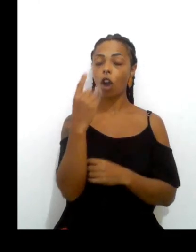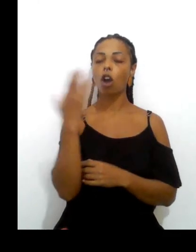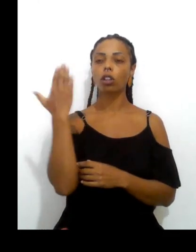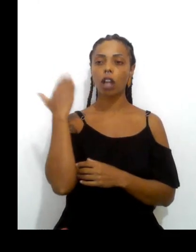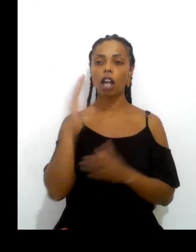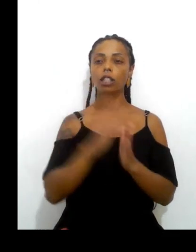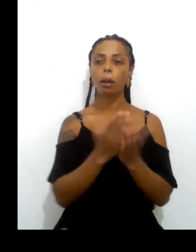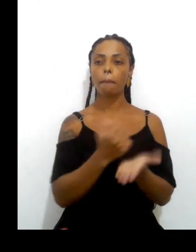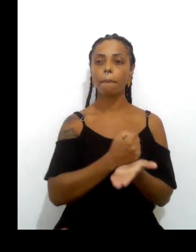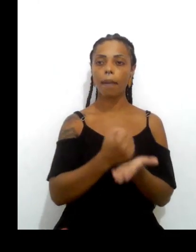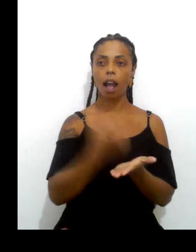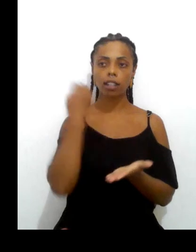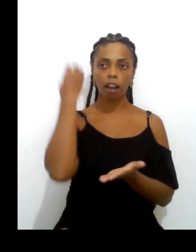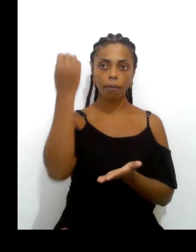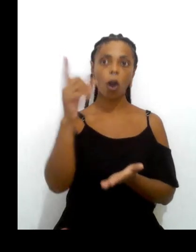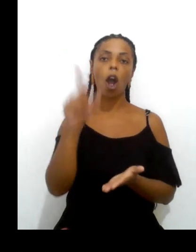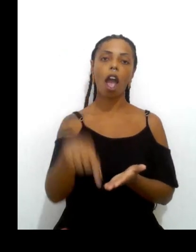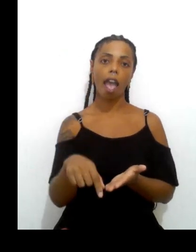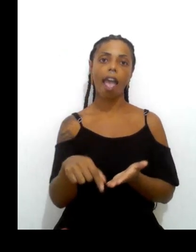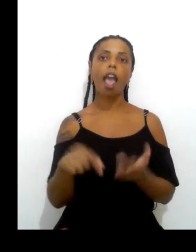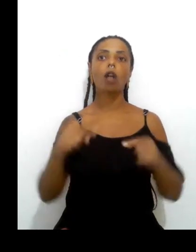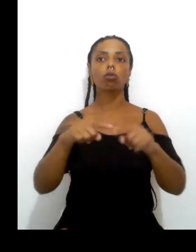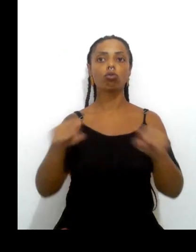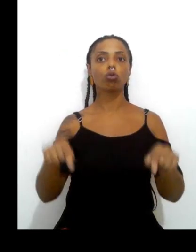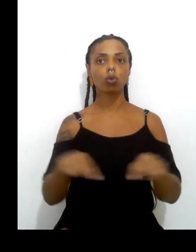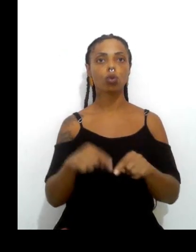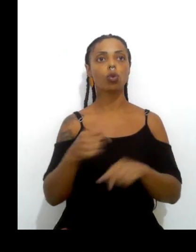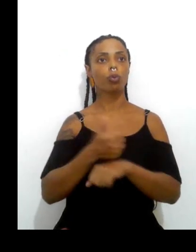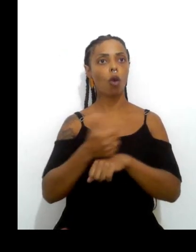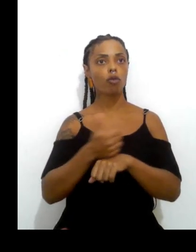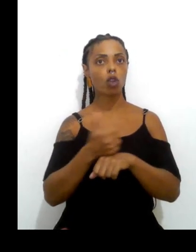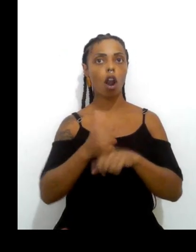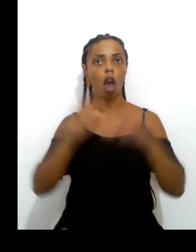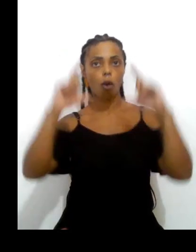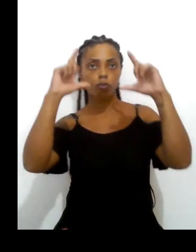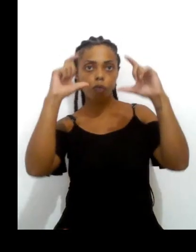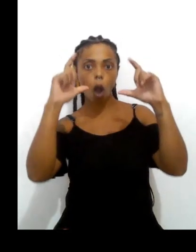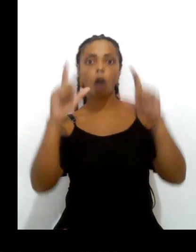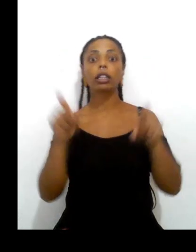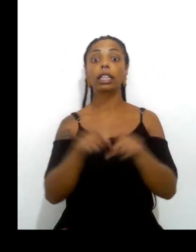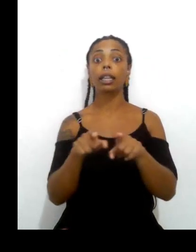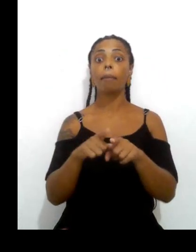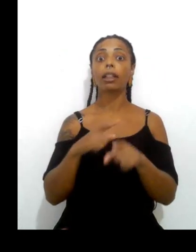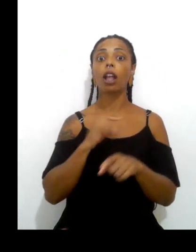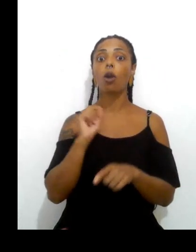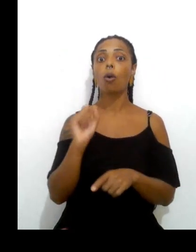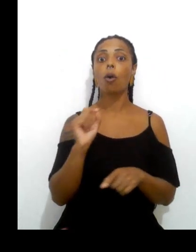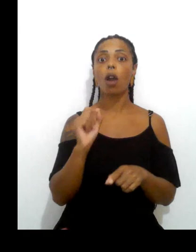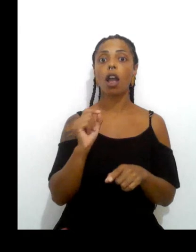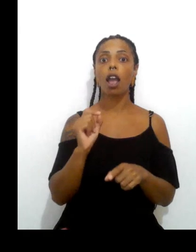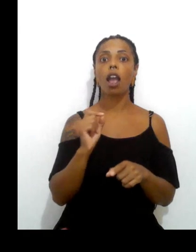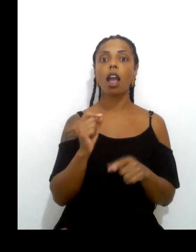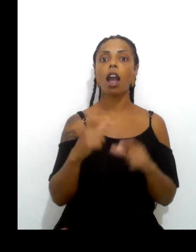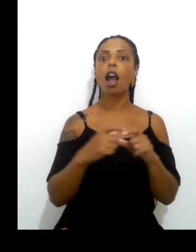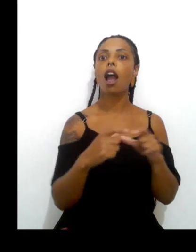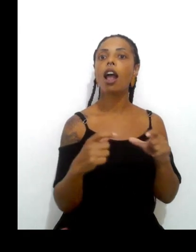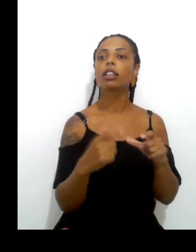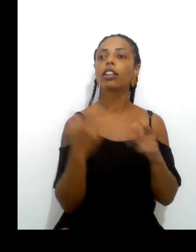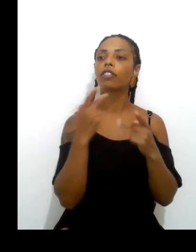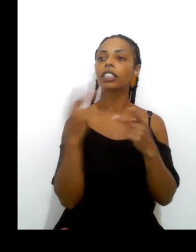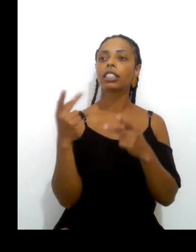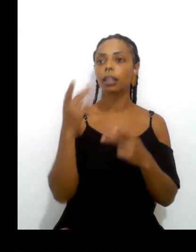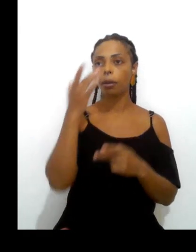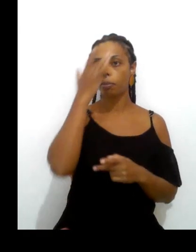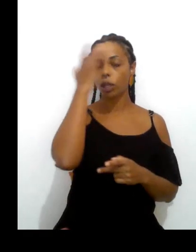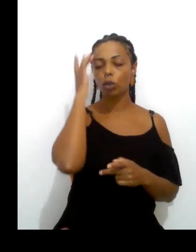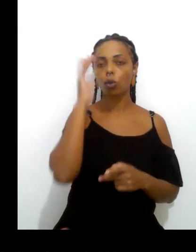de fotógrafos também eram utilizadas em cartões de visitas dos burgueses já na metade do século